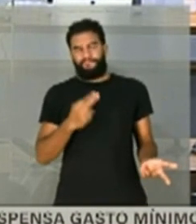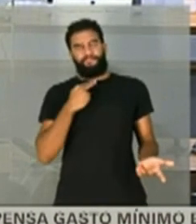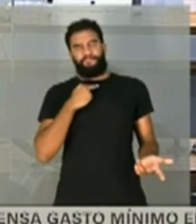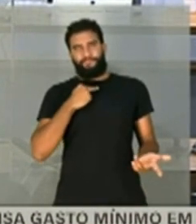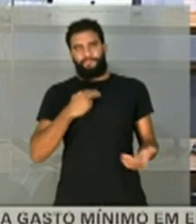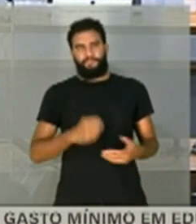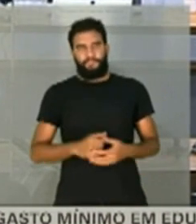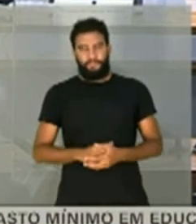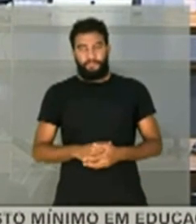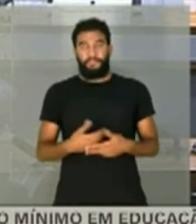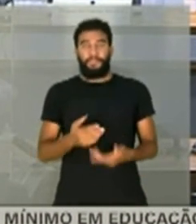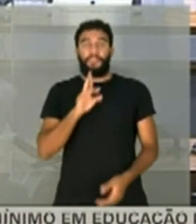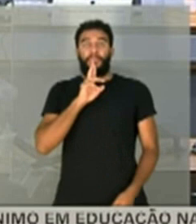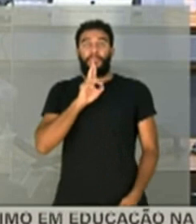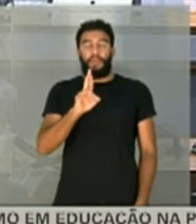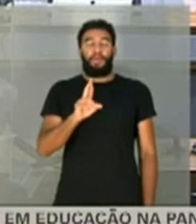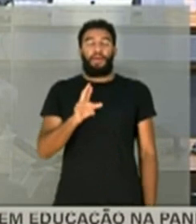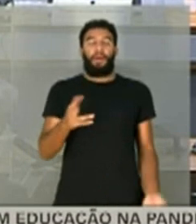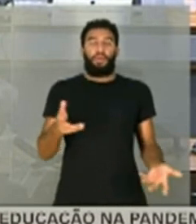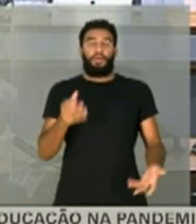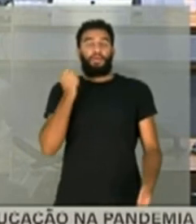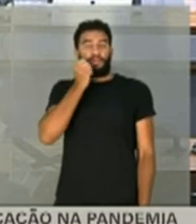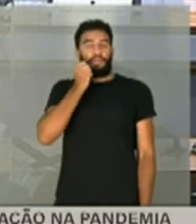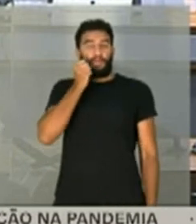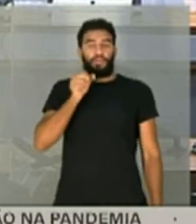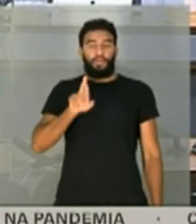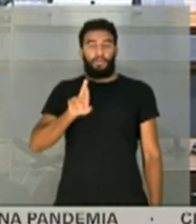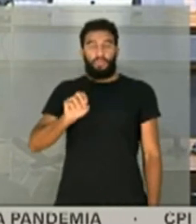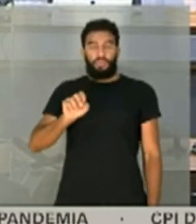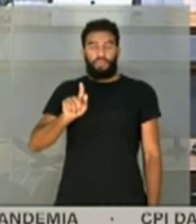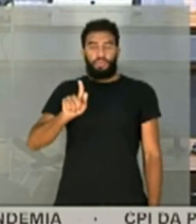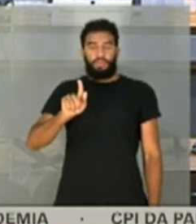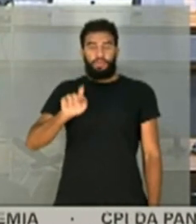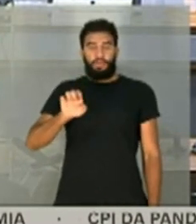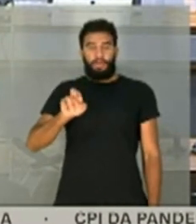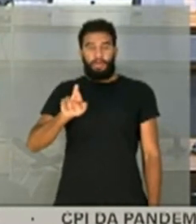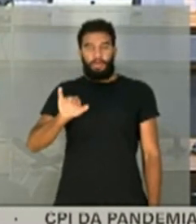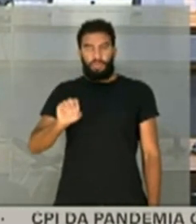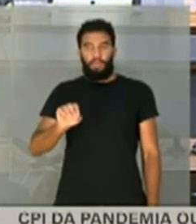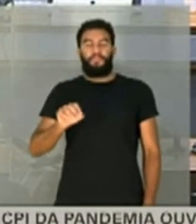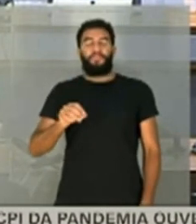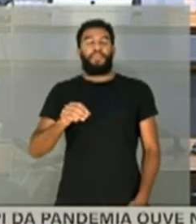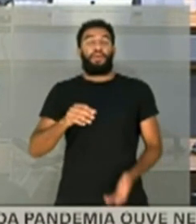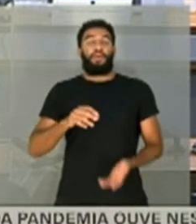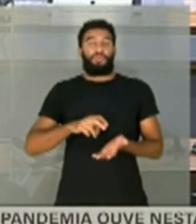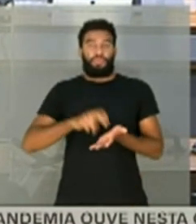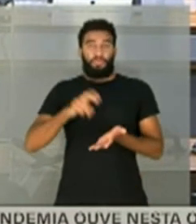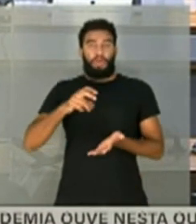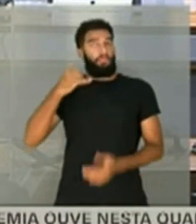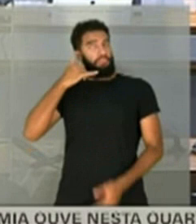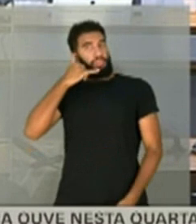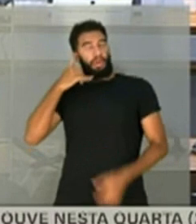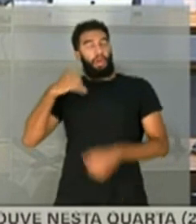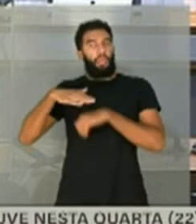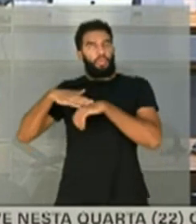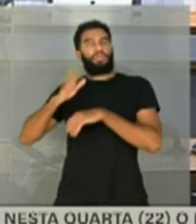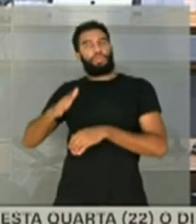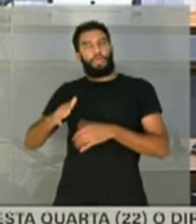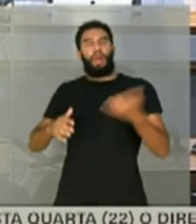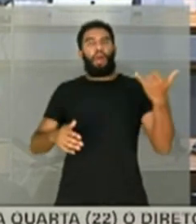senador Rogério Carvalho, o presidente, quando liguei pela manhã, já se posicionou em relação a